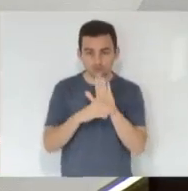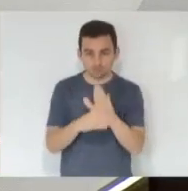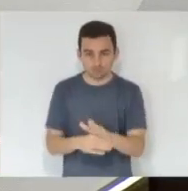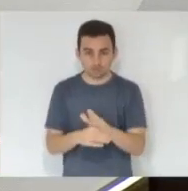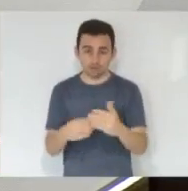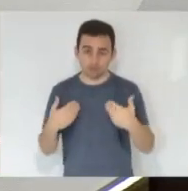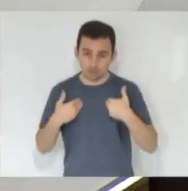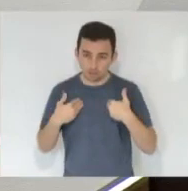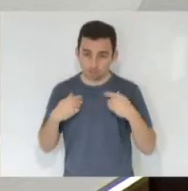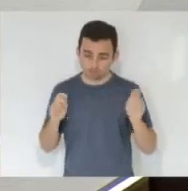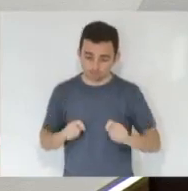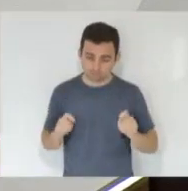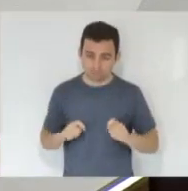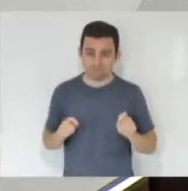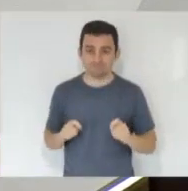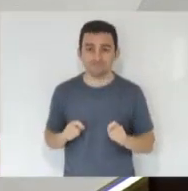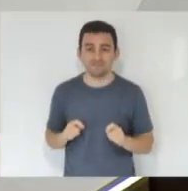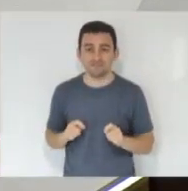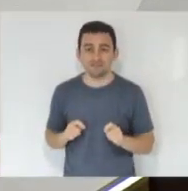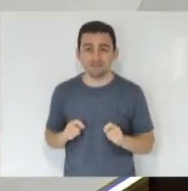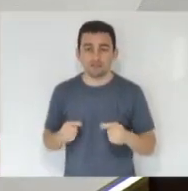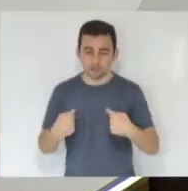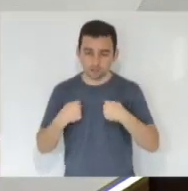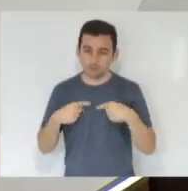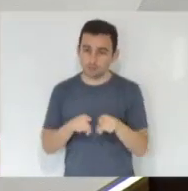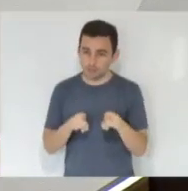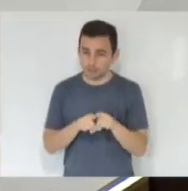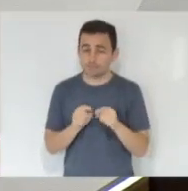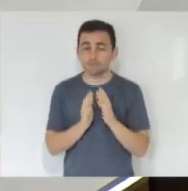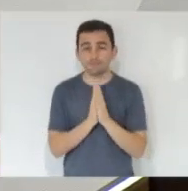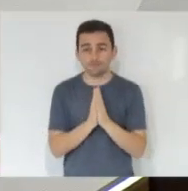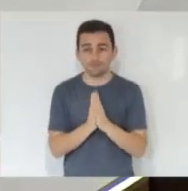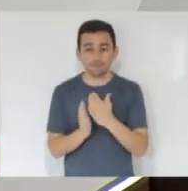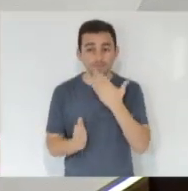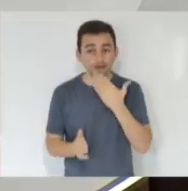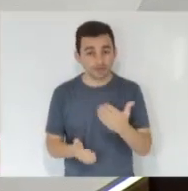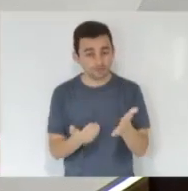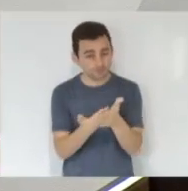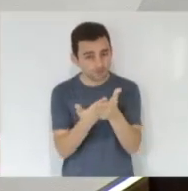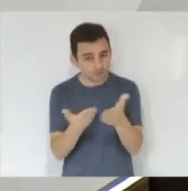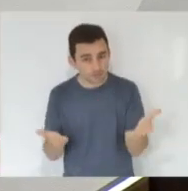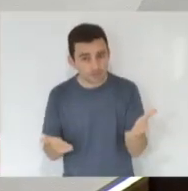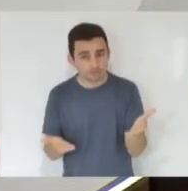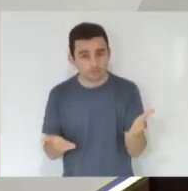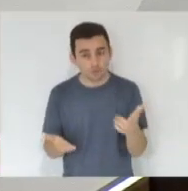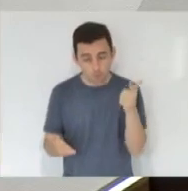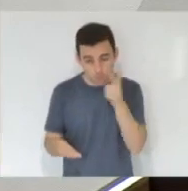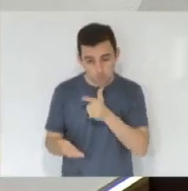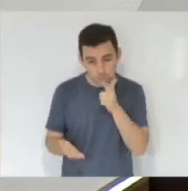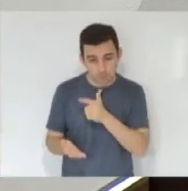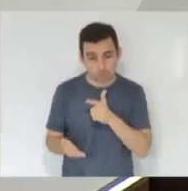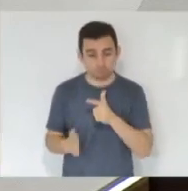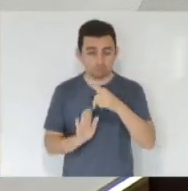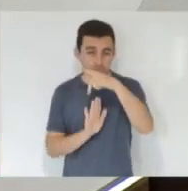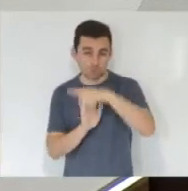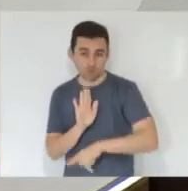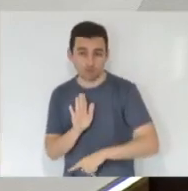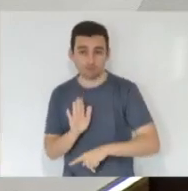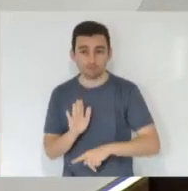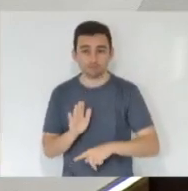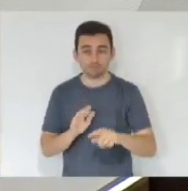dar, é a contribuição que eu peço de cada um dos parlamentares aqui para enriquecer o projeto e até